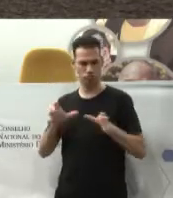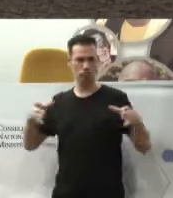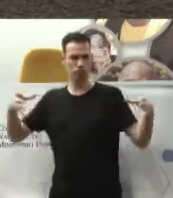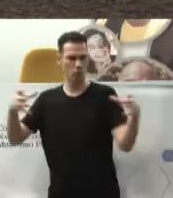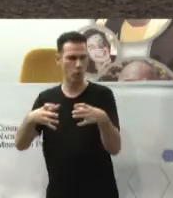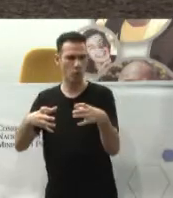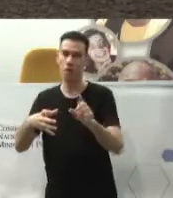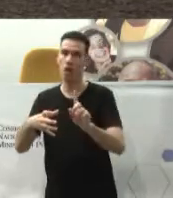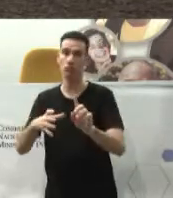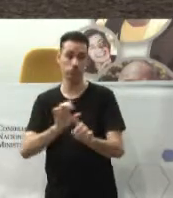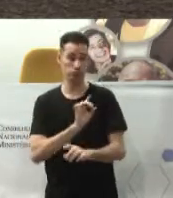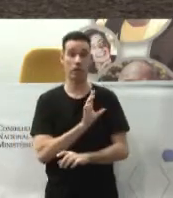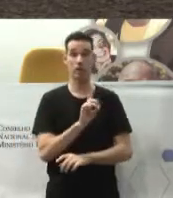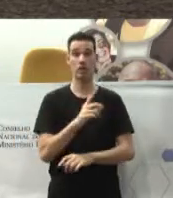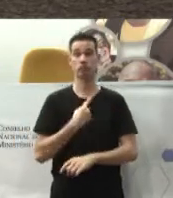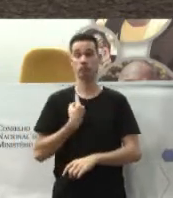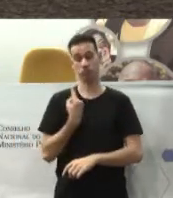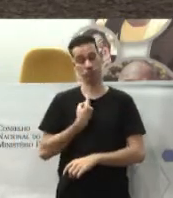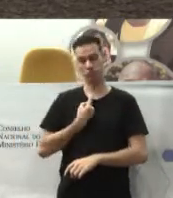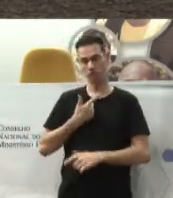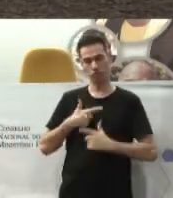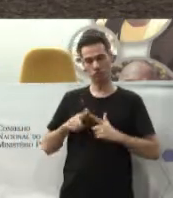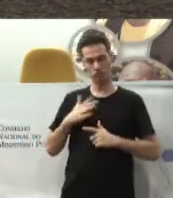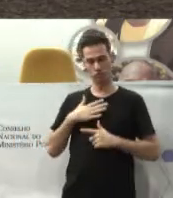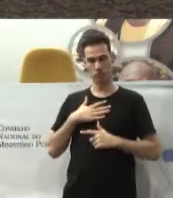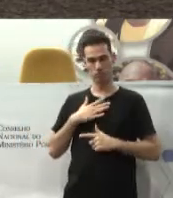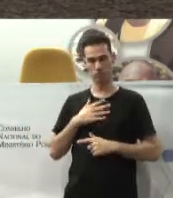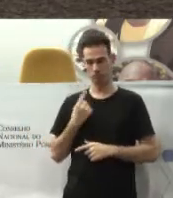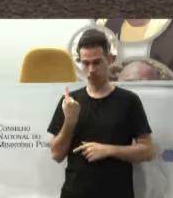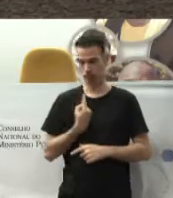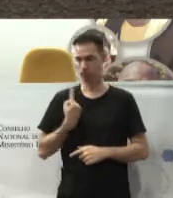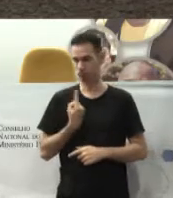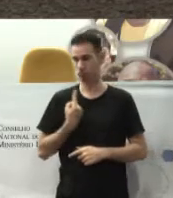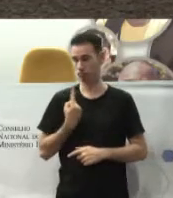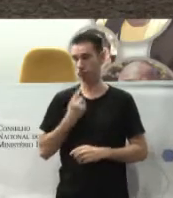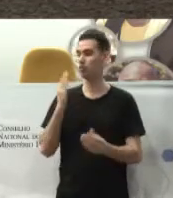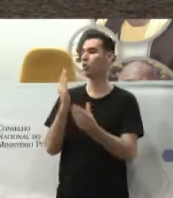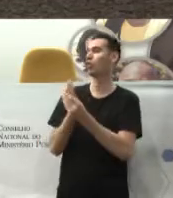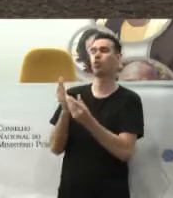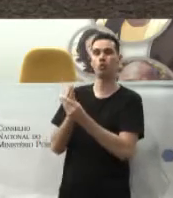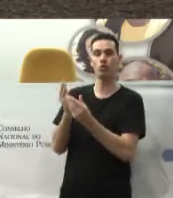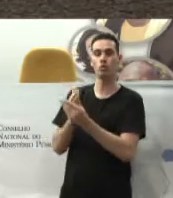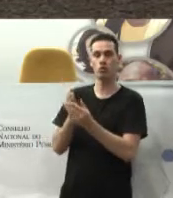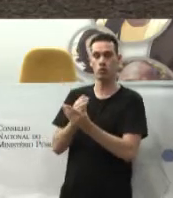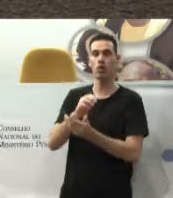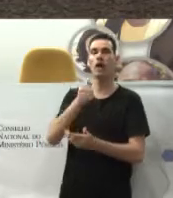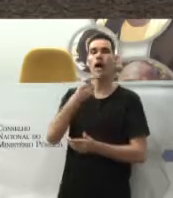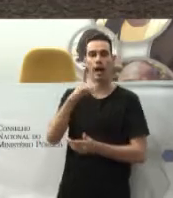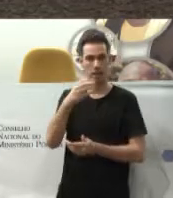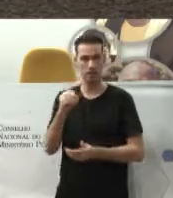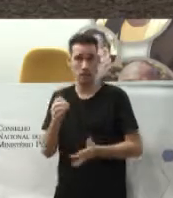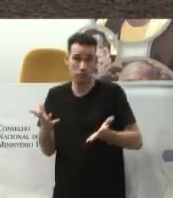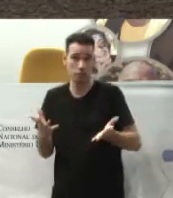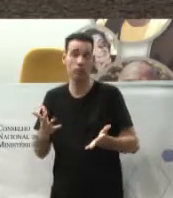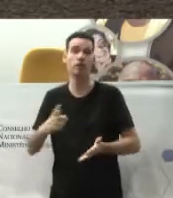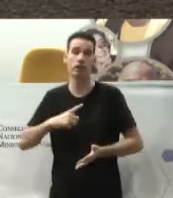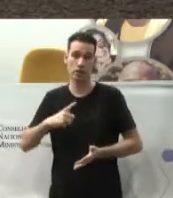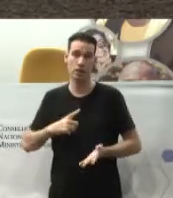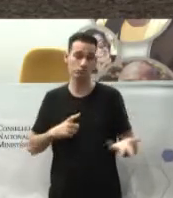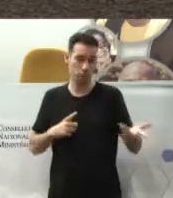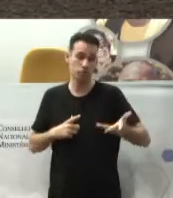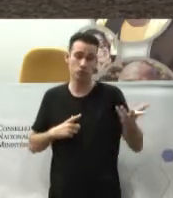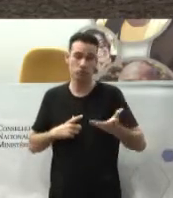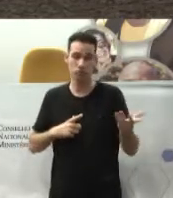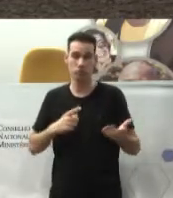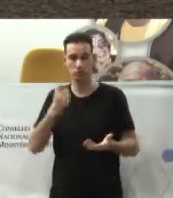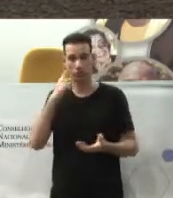quero resolver o meu lado, vou tratar esse processo, esse litígio, num monte de processos individuais, que é o que tem acontecido no âmbito